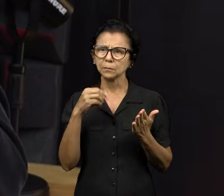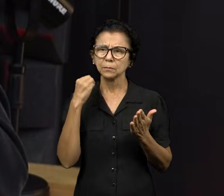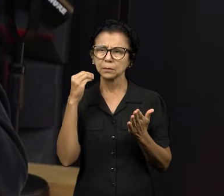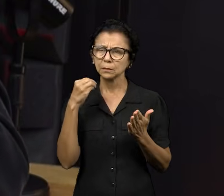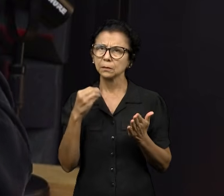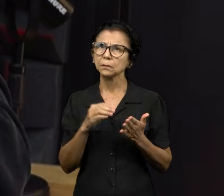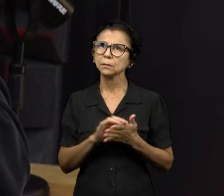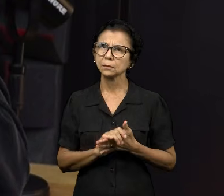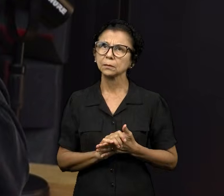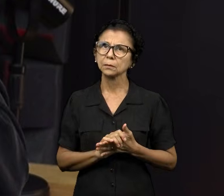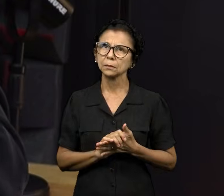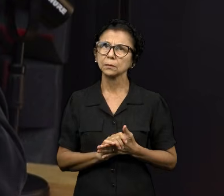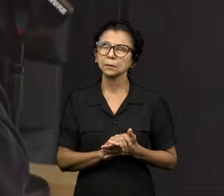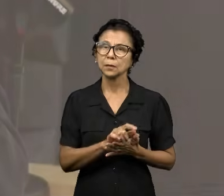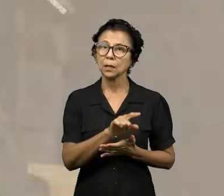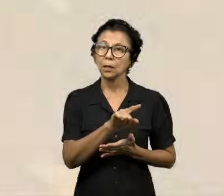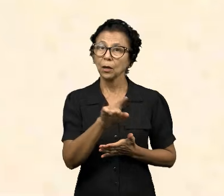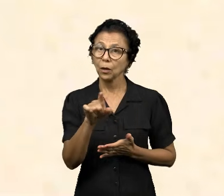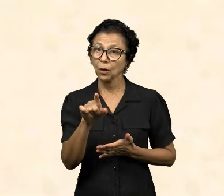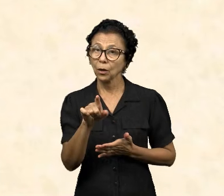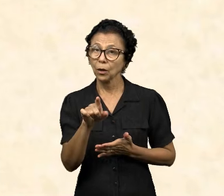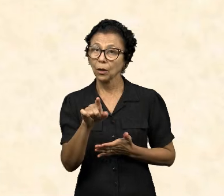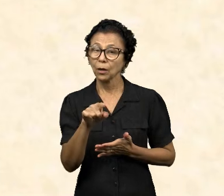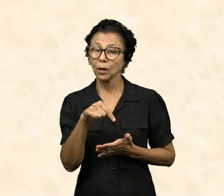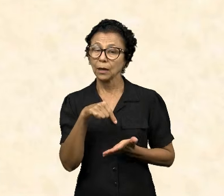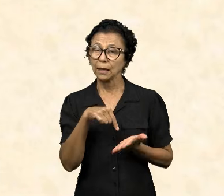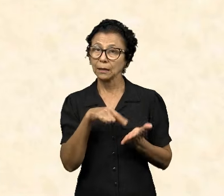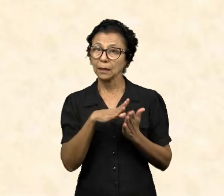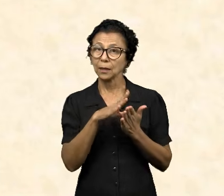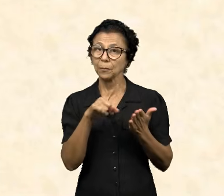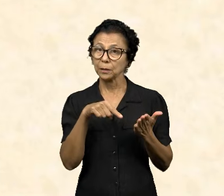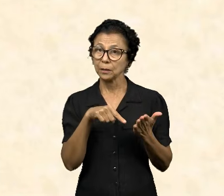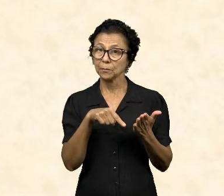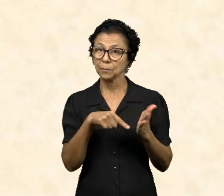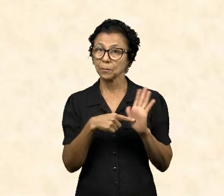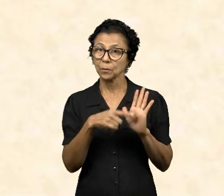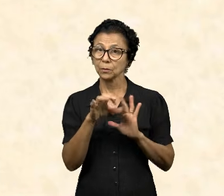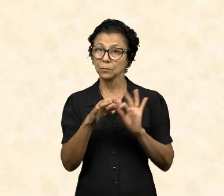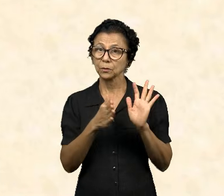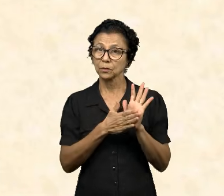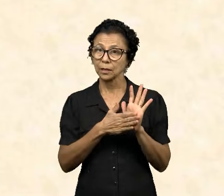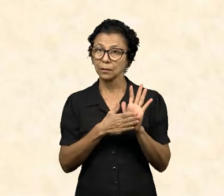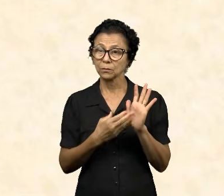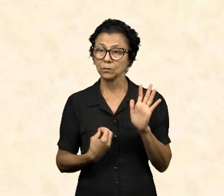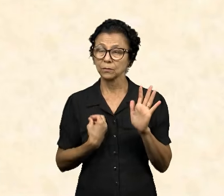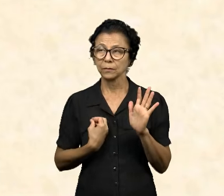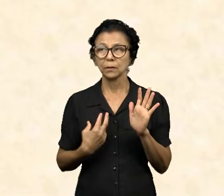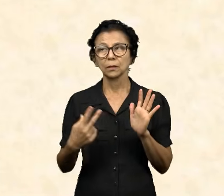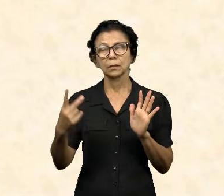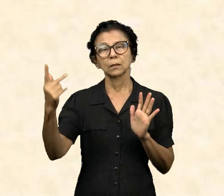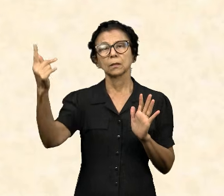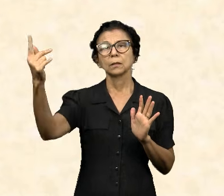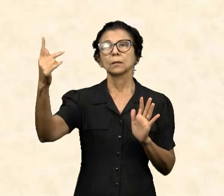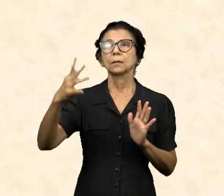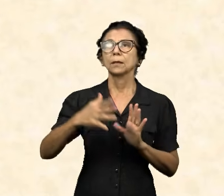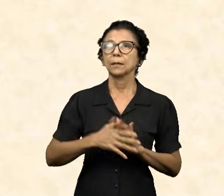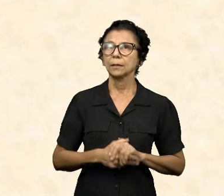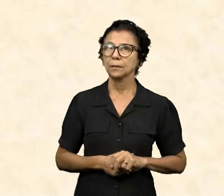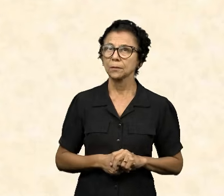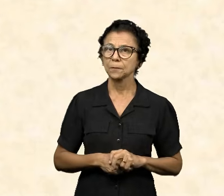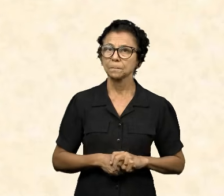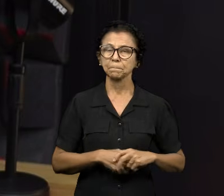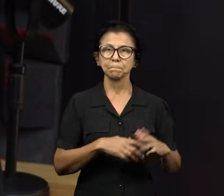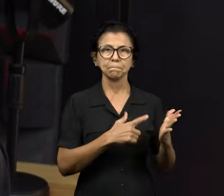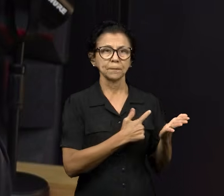com a palavra, porque vós cuidais ter nelas a vida eterna. Por quê? A palavra de